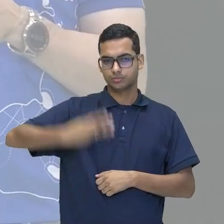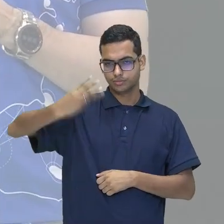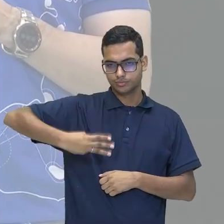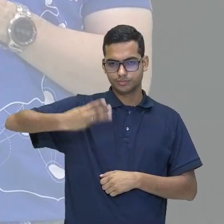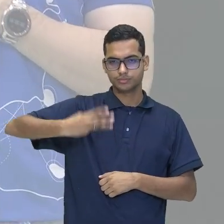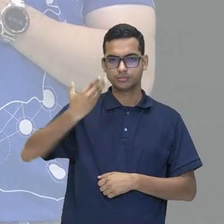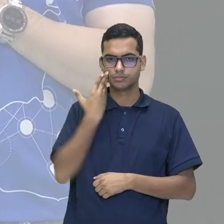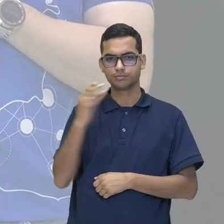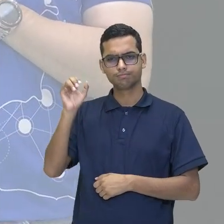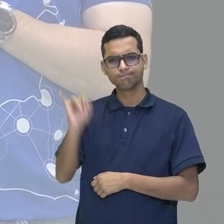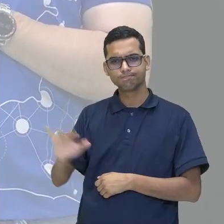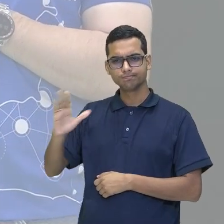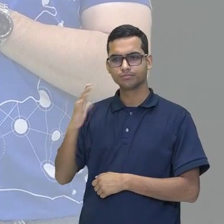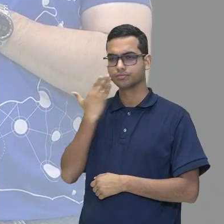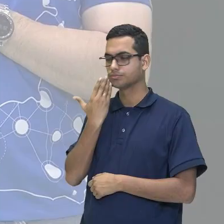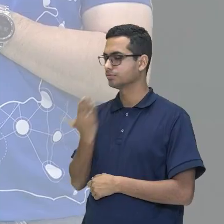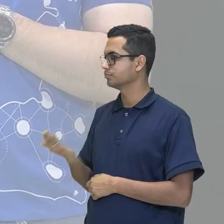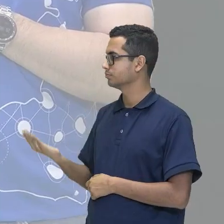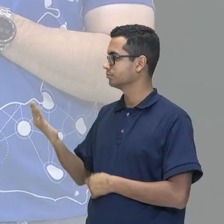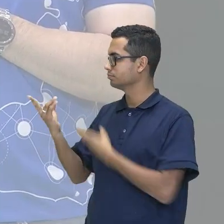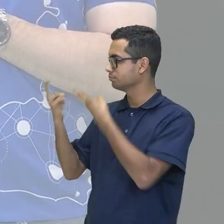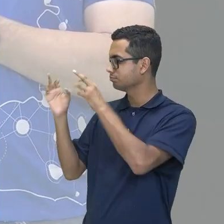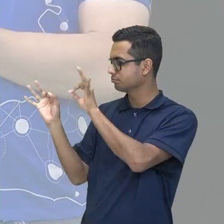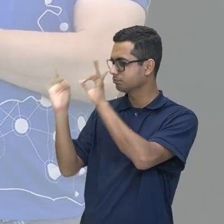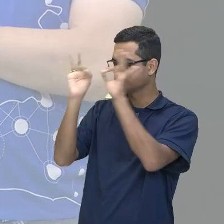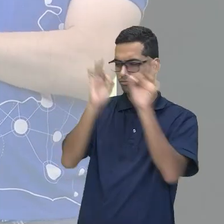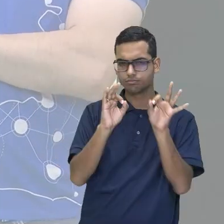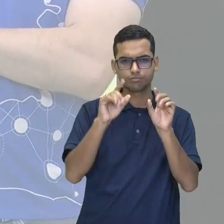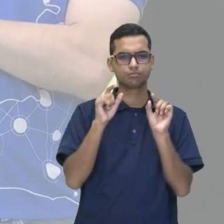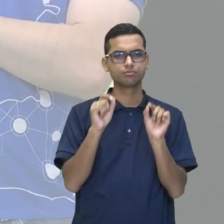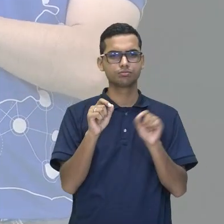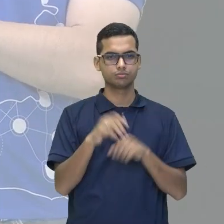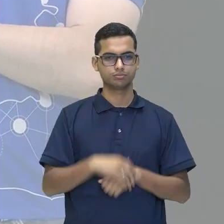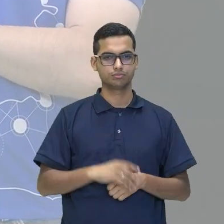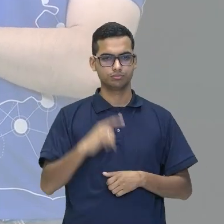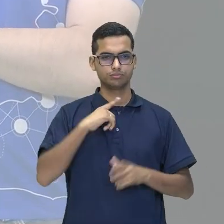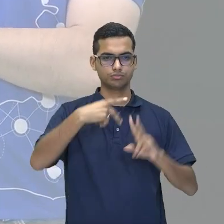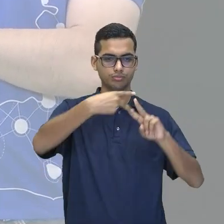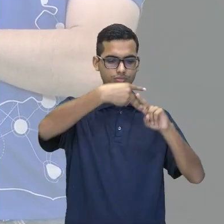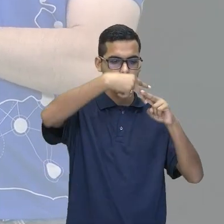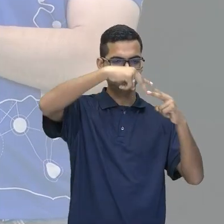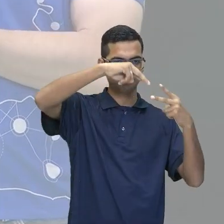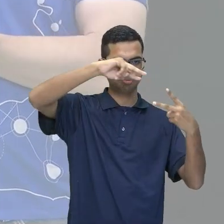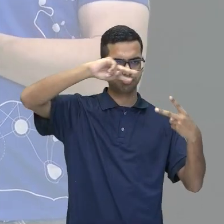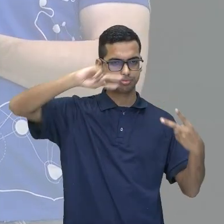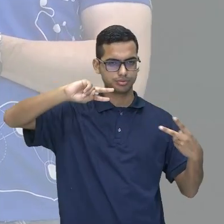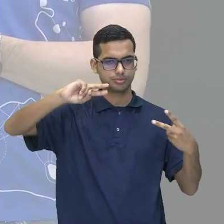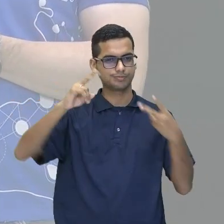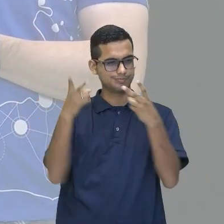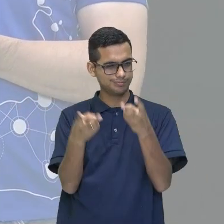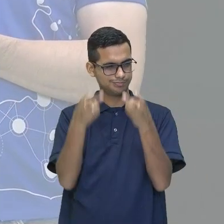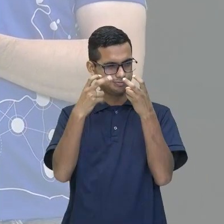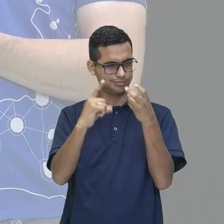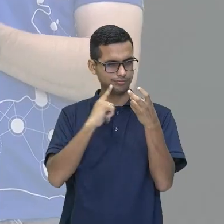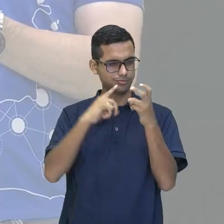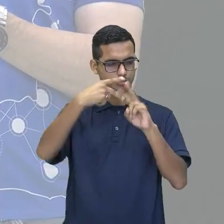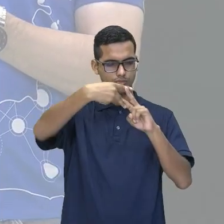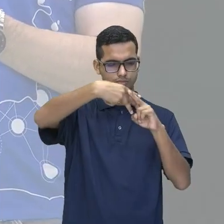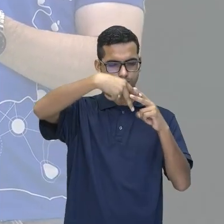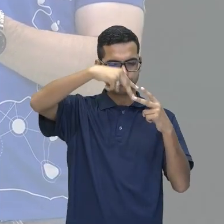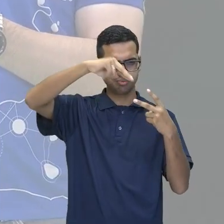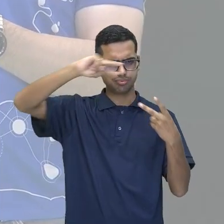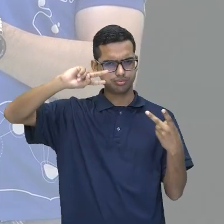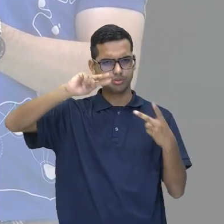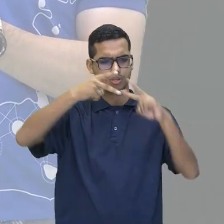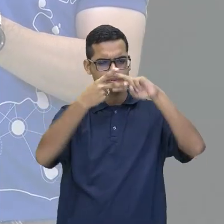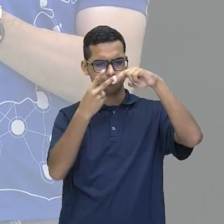na imagem que a gente tem ali no canto, que a gente tem a hélice. Olha lá, a gente tem a hélice dentro